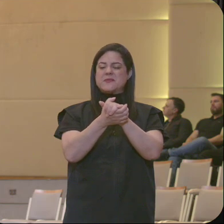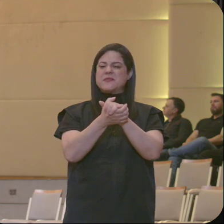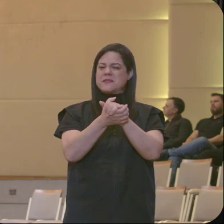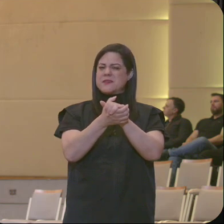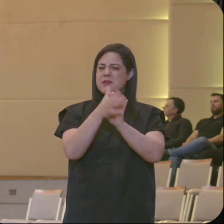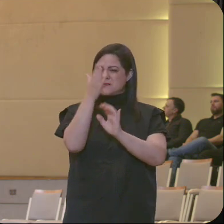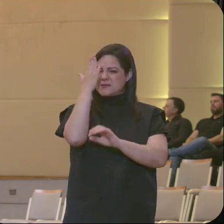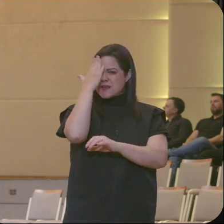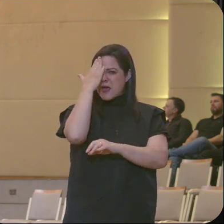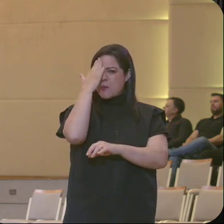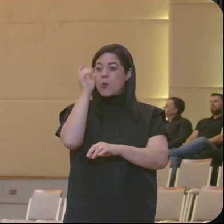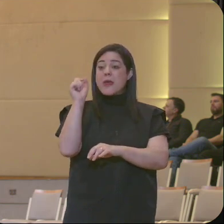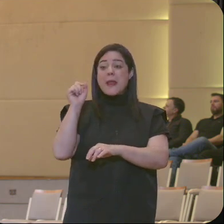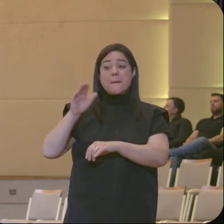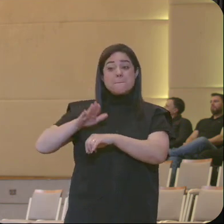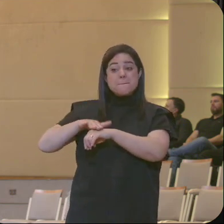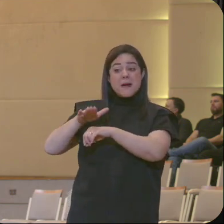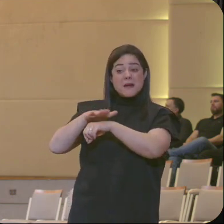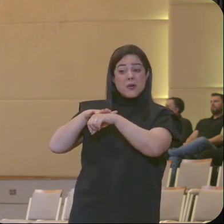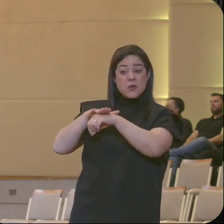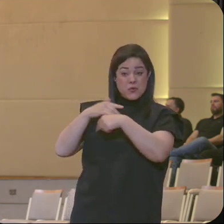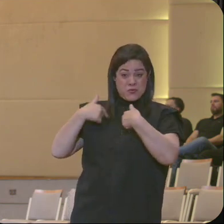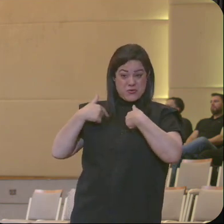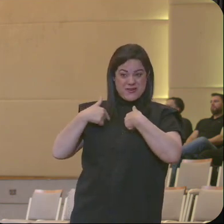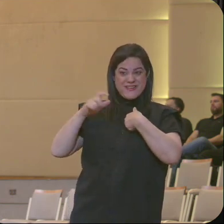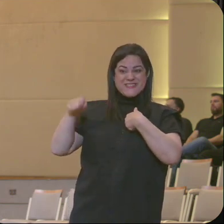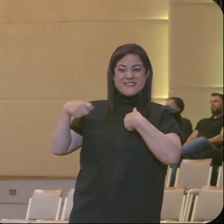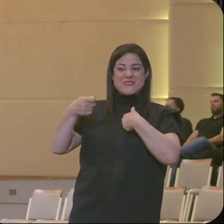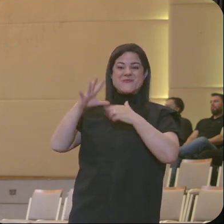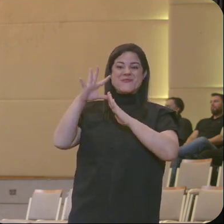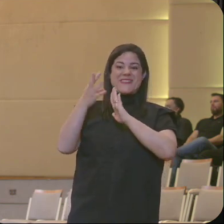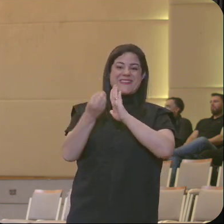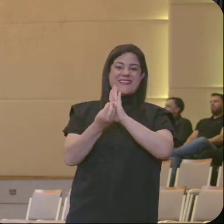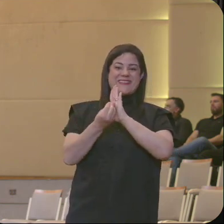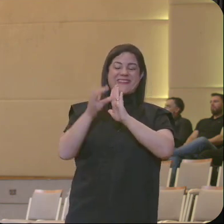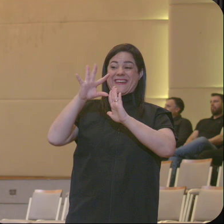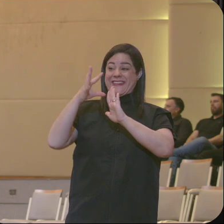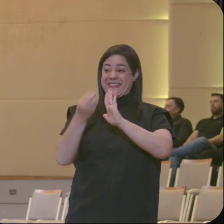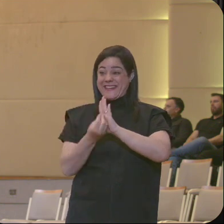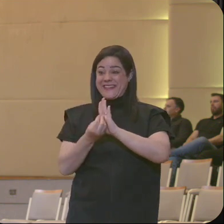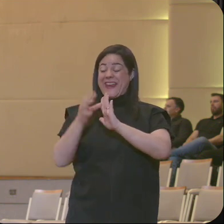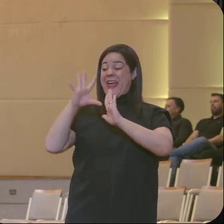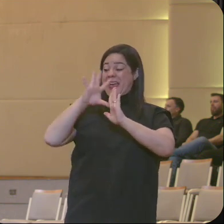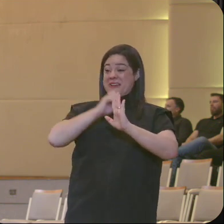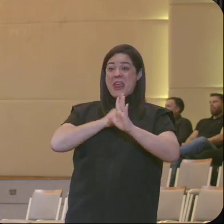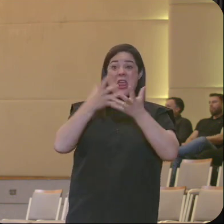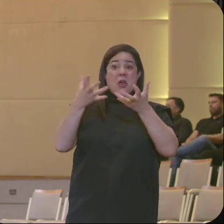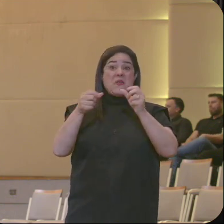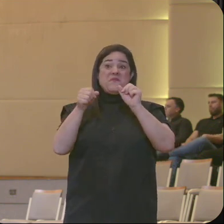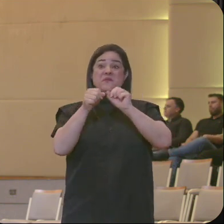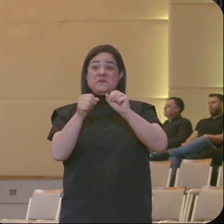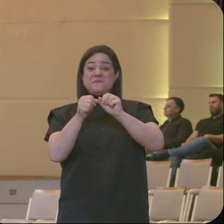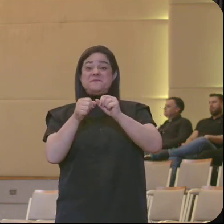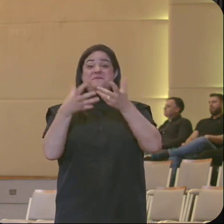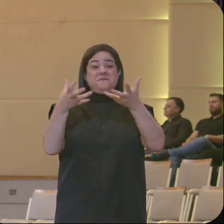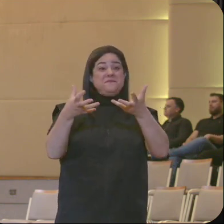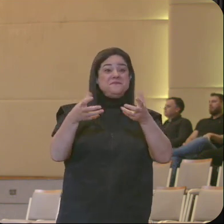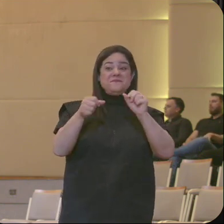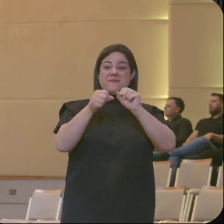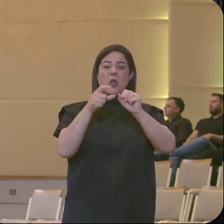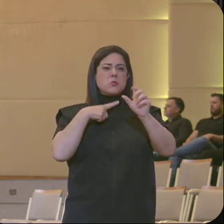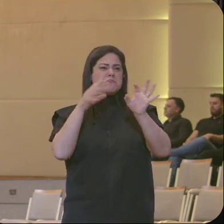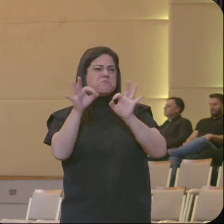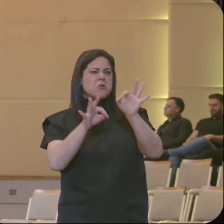qual que é o maior assunto que ele conversou comigo? Igreja. Igreja. Eu quero fazer, eu quero levantar, eu tenho